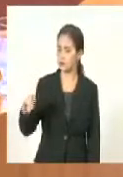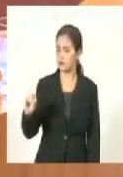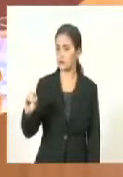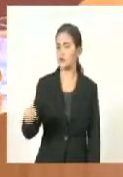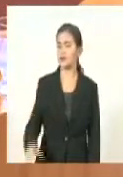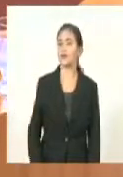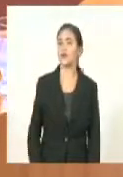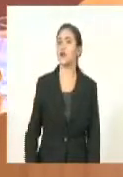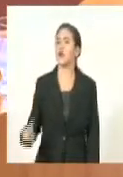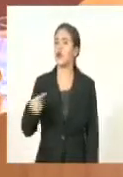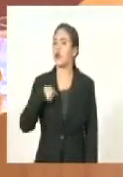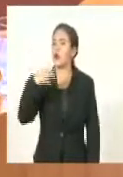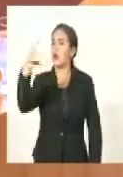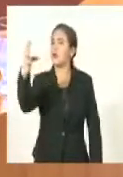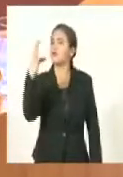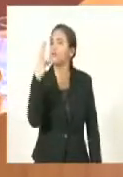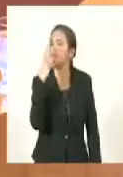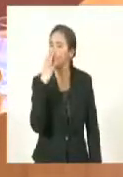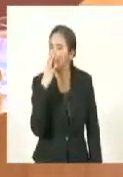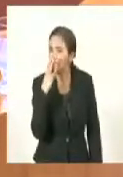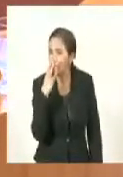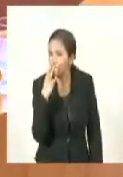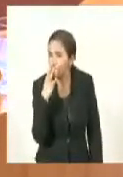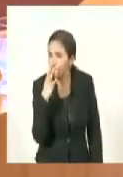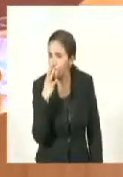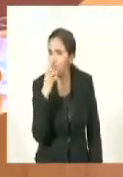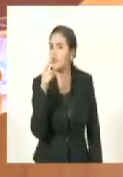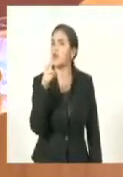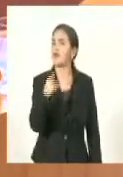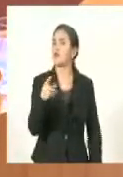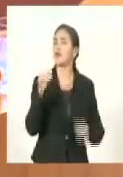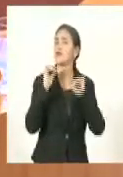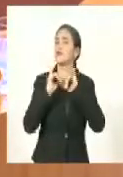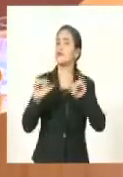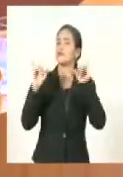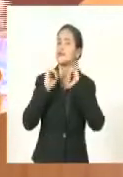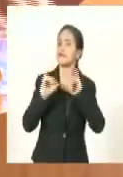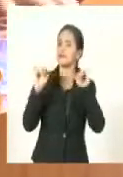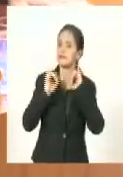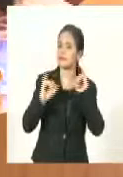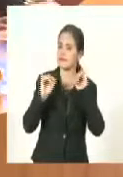Ouvi atentamente o seu pronunciamento.